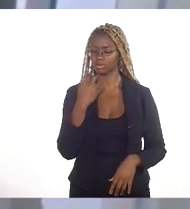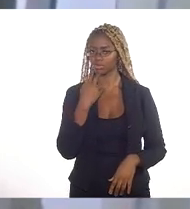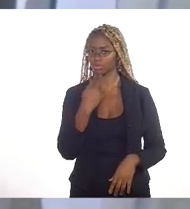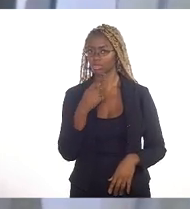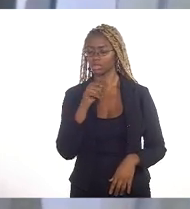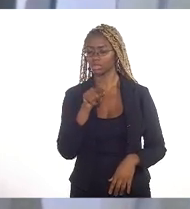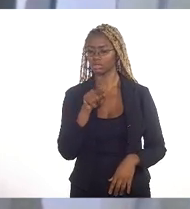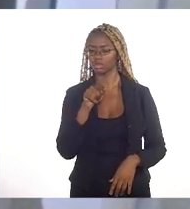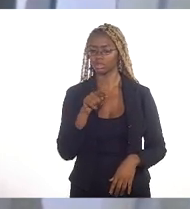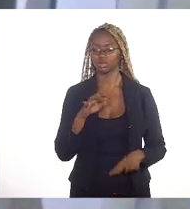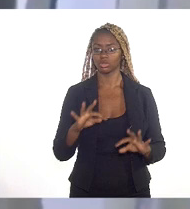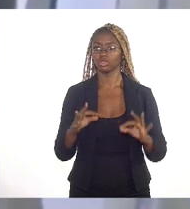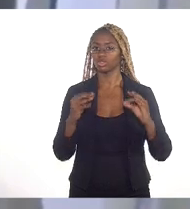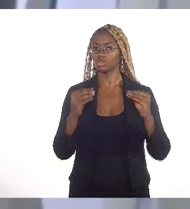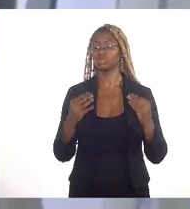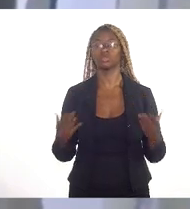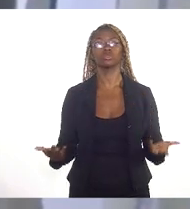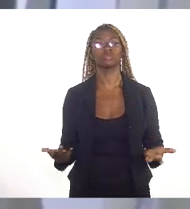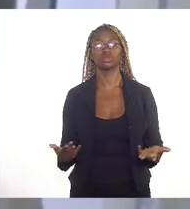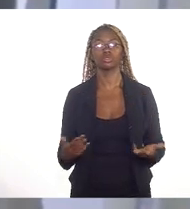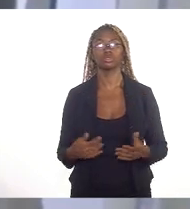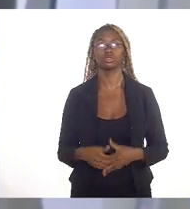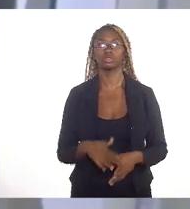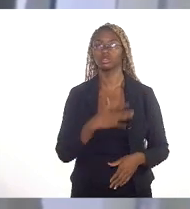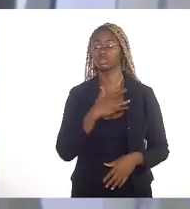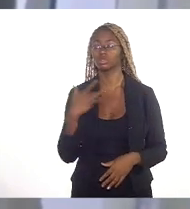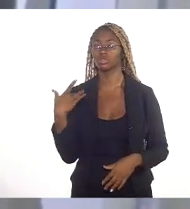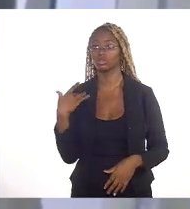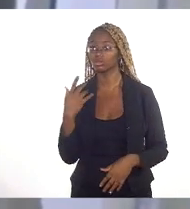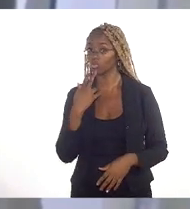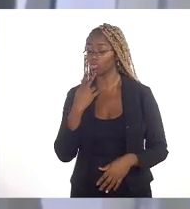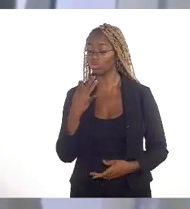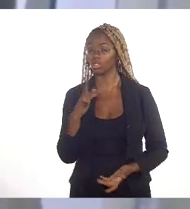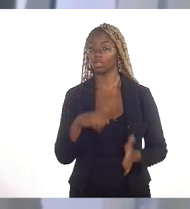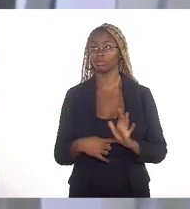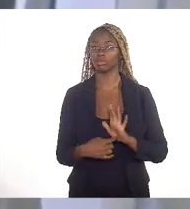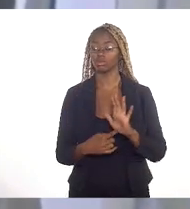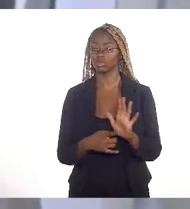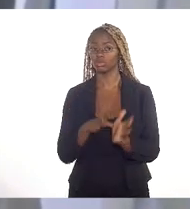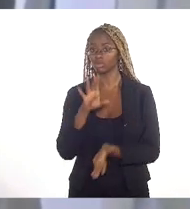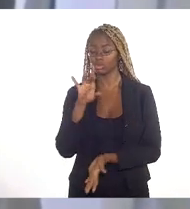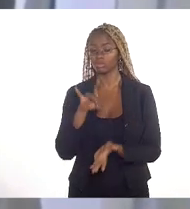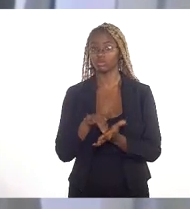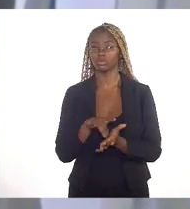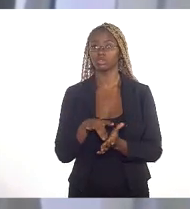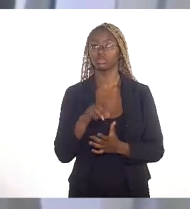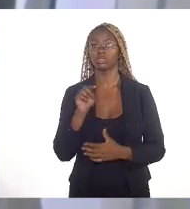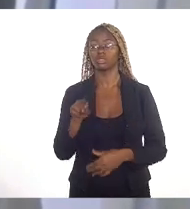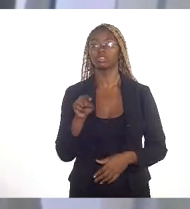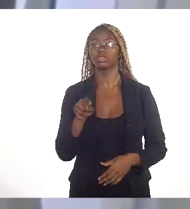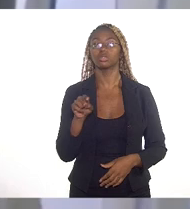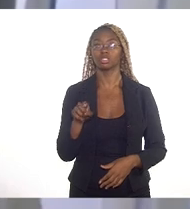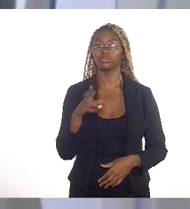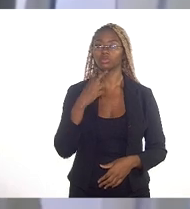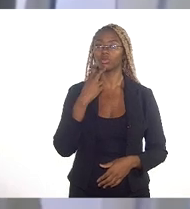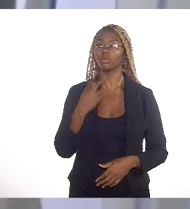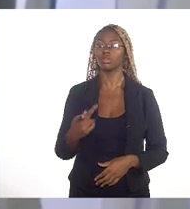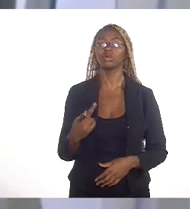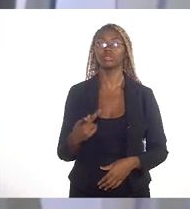destacar, né, todas elas. A dimensão sanitária tem a ver com o fato de que essa entidade lida com